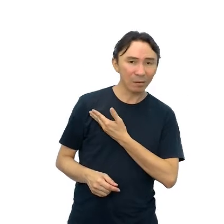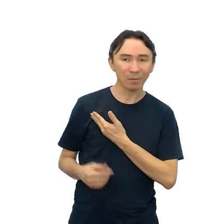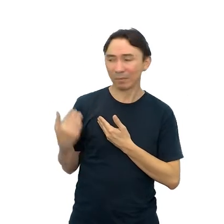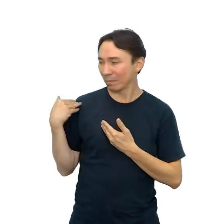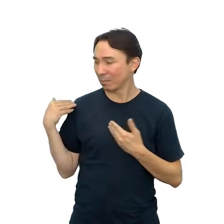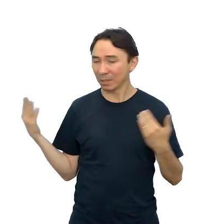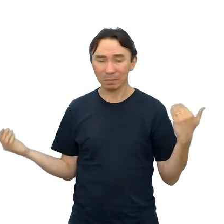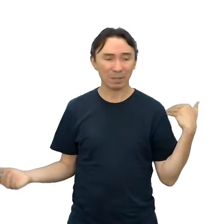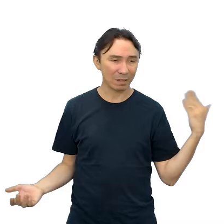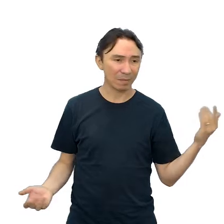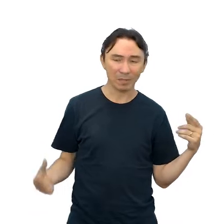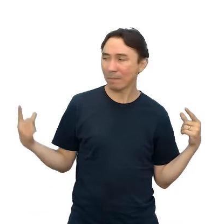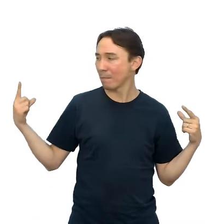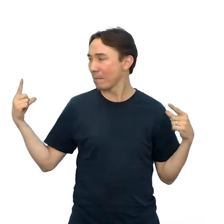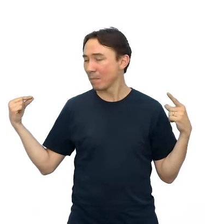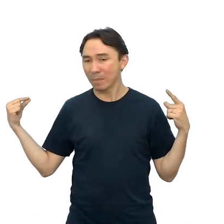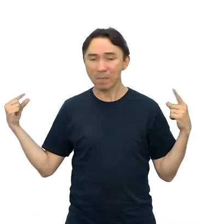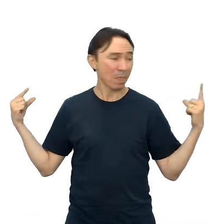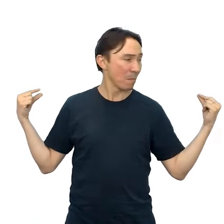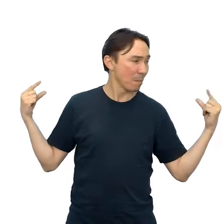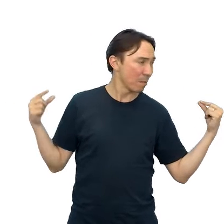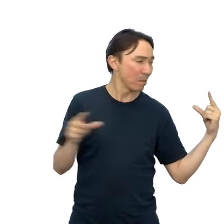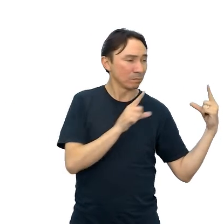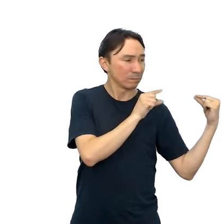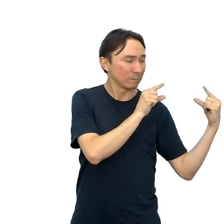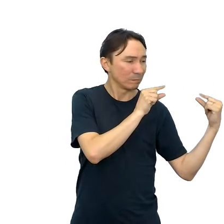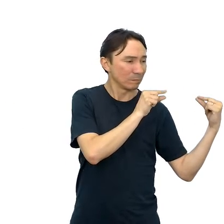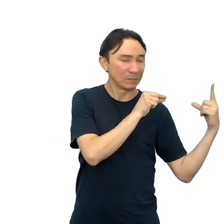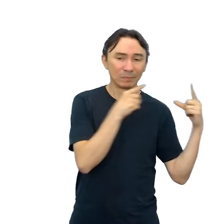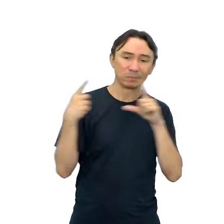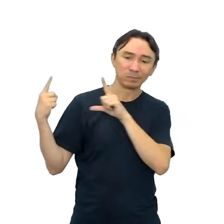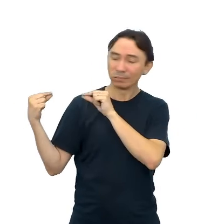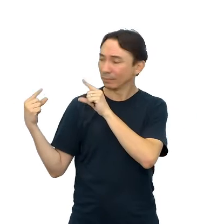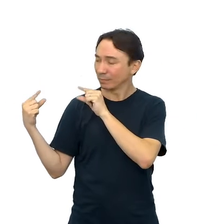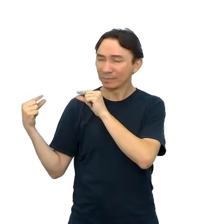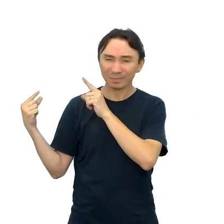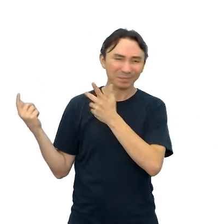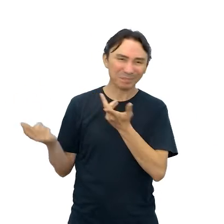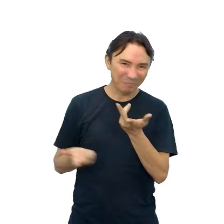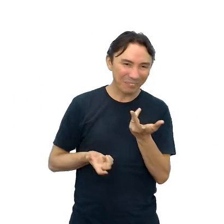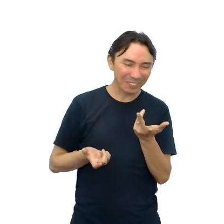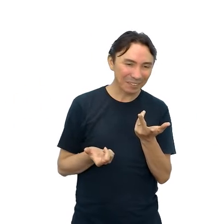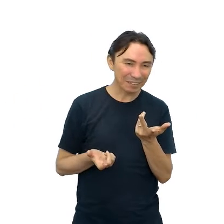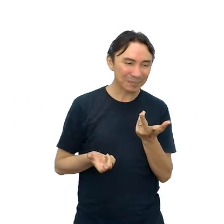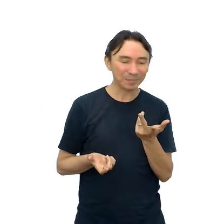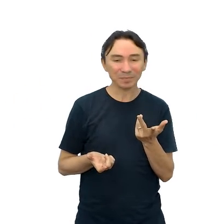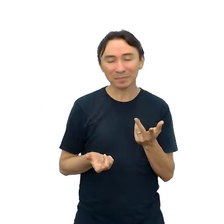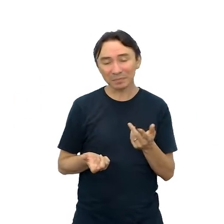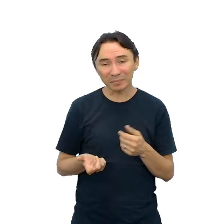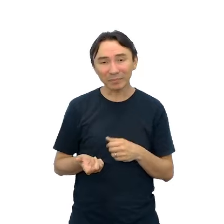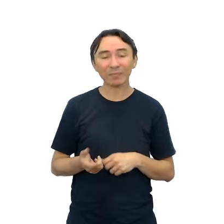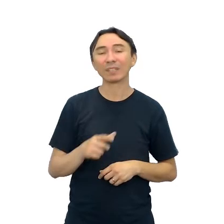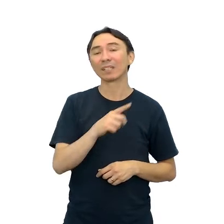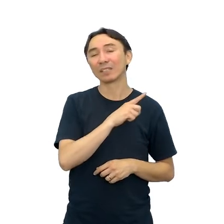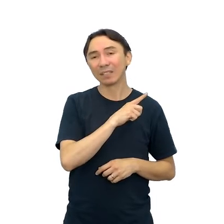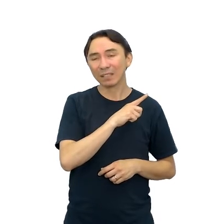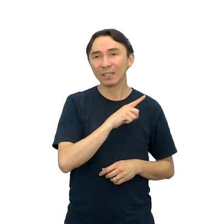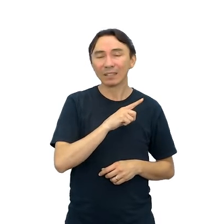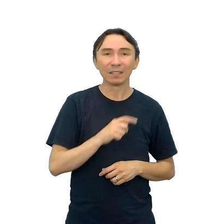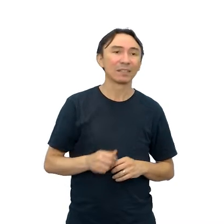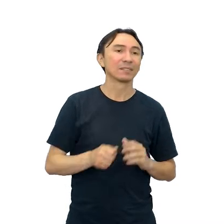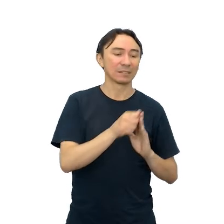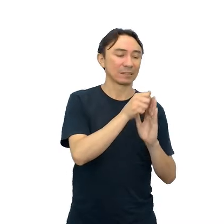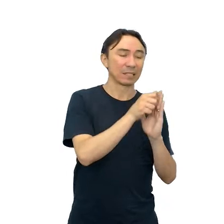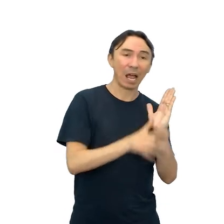ou conversando sobre um processo ali das atividades, ou